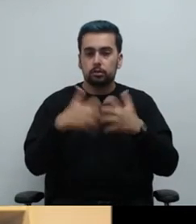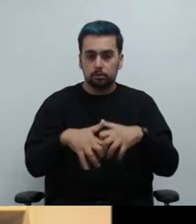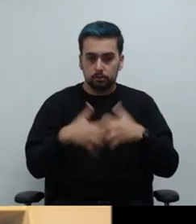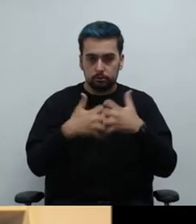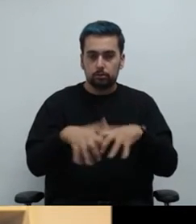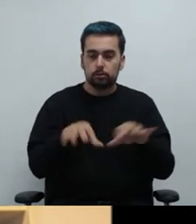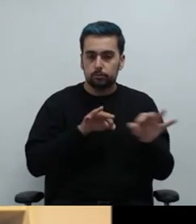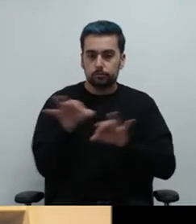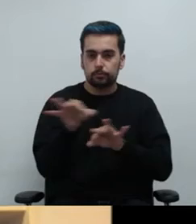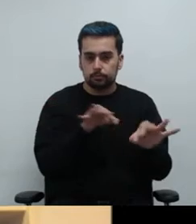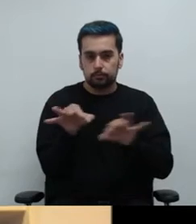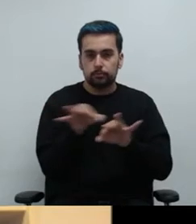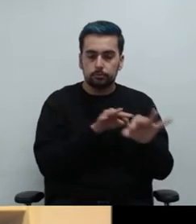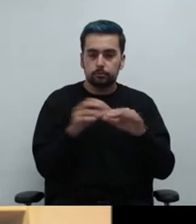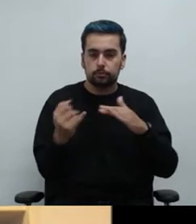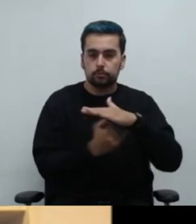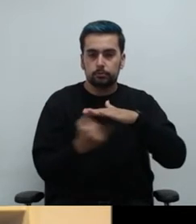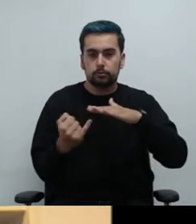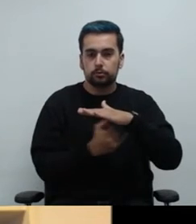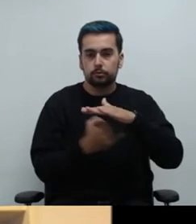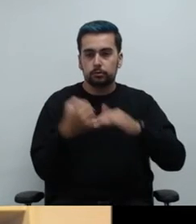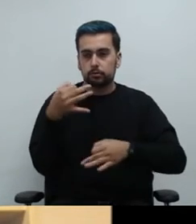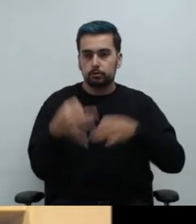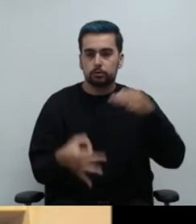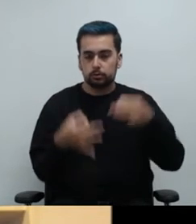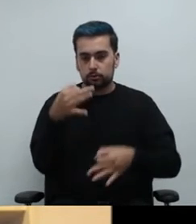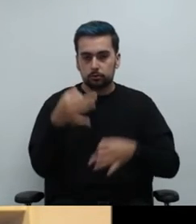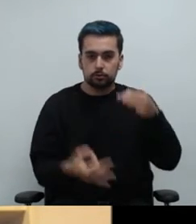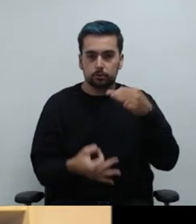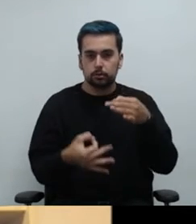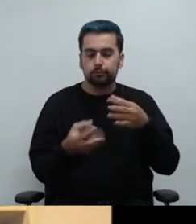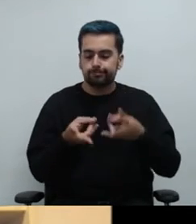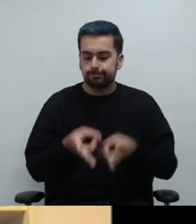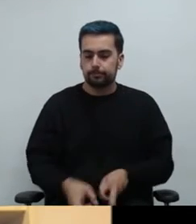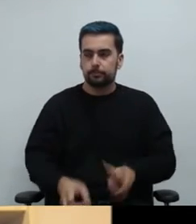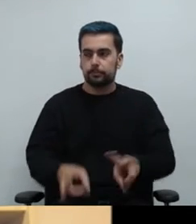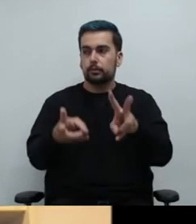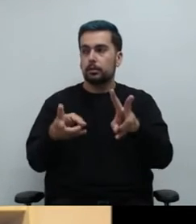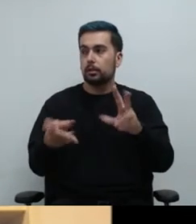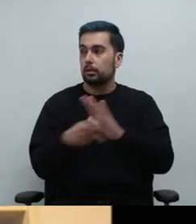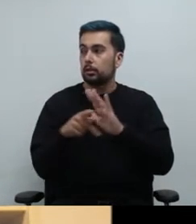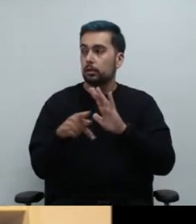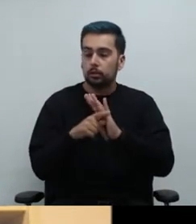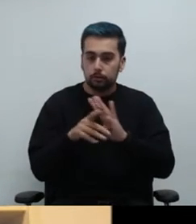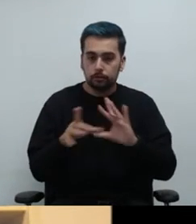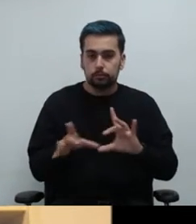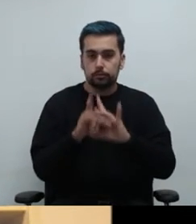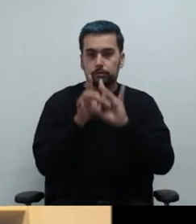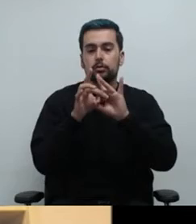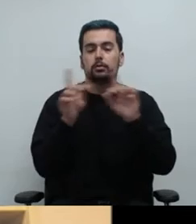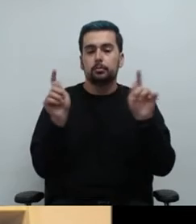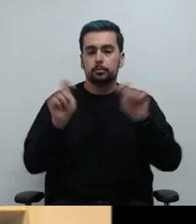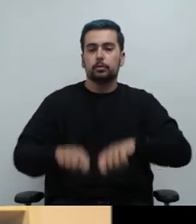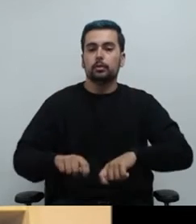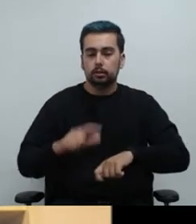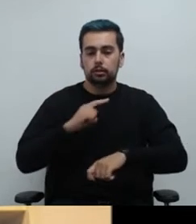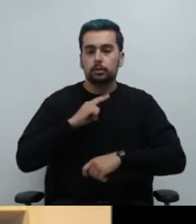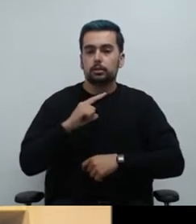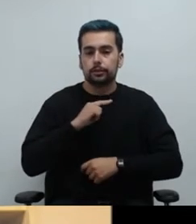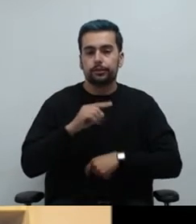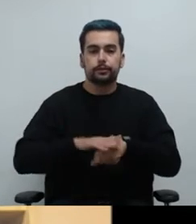e a organização das instituições de justiça são permeados por relações de poder que